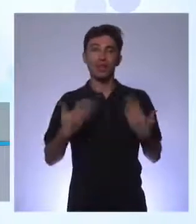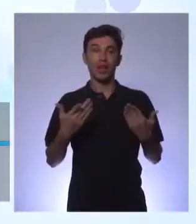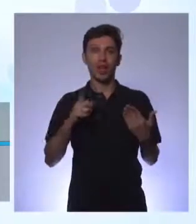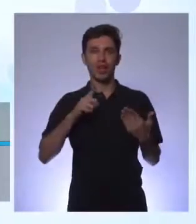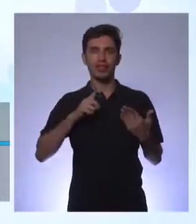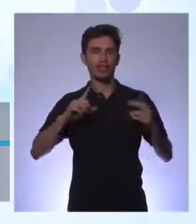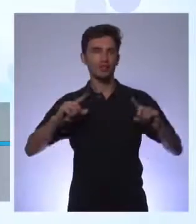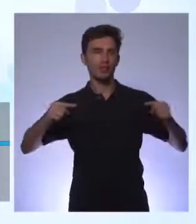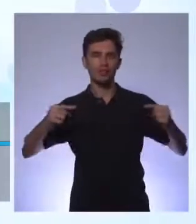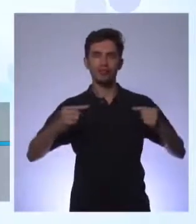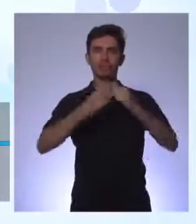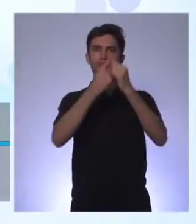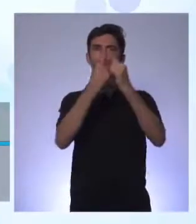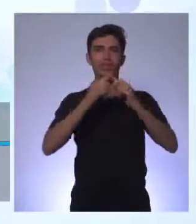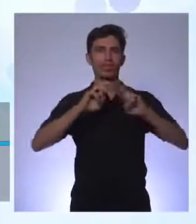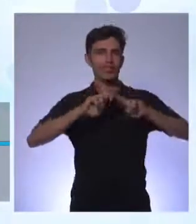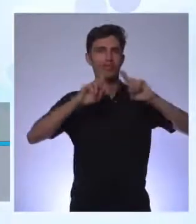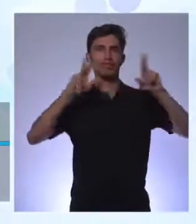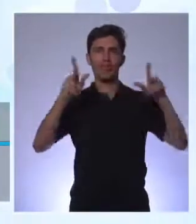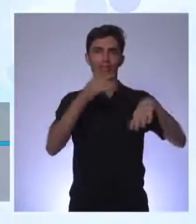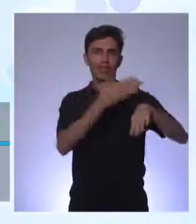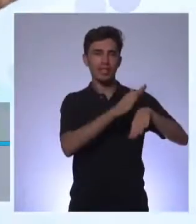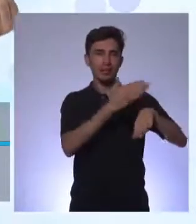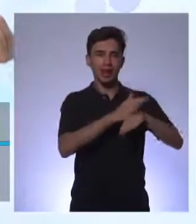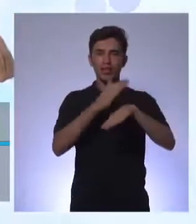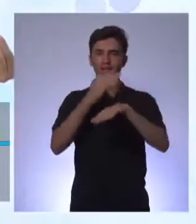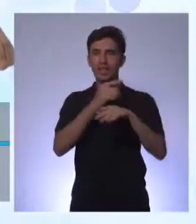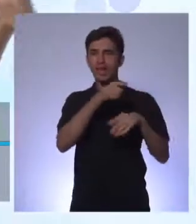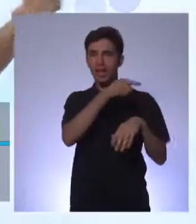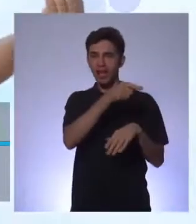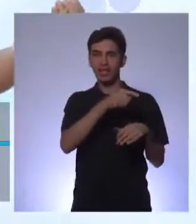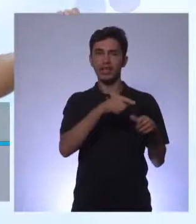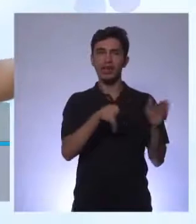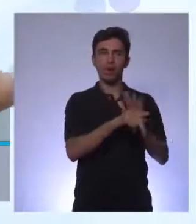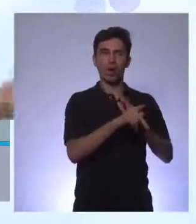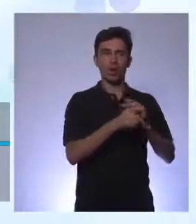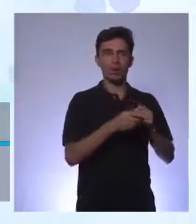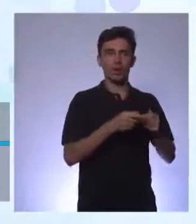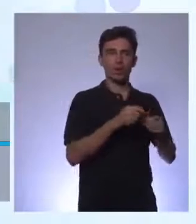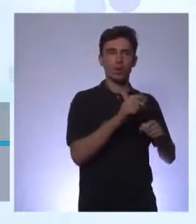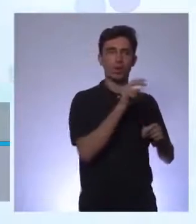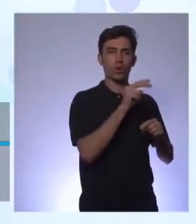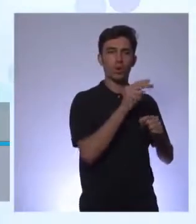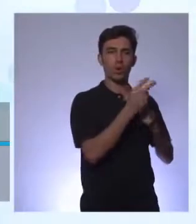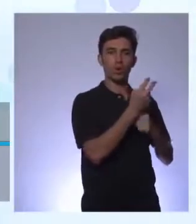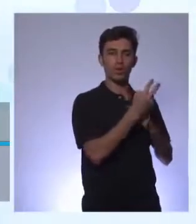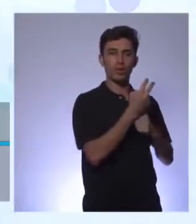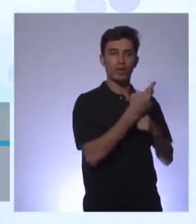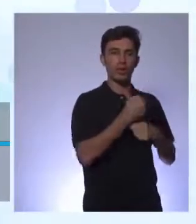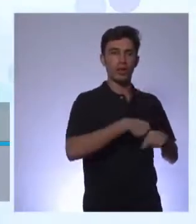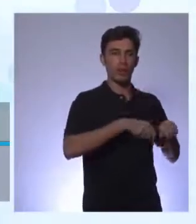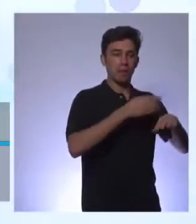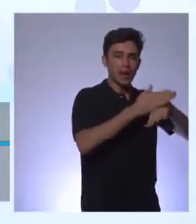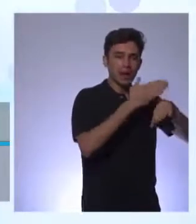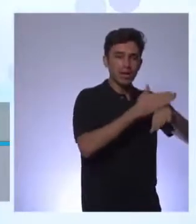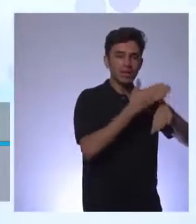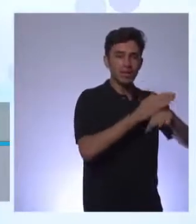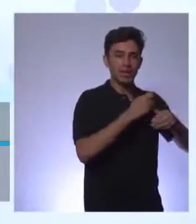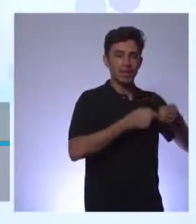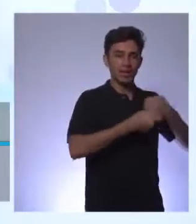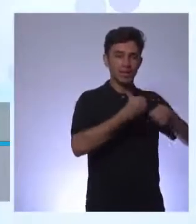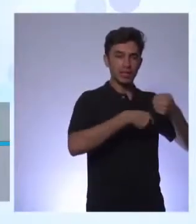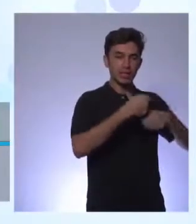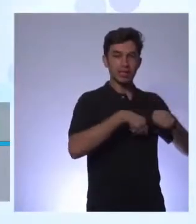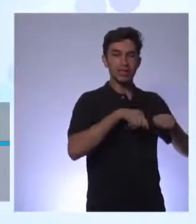choque, né, uma tensão entre as práticas conservadoras mercantilistas e as práticas progressivas